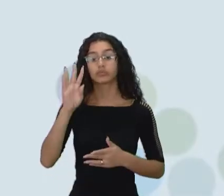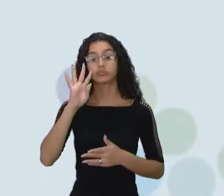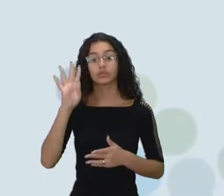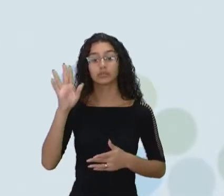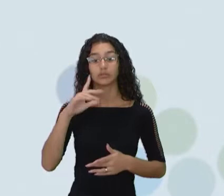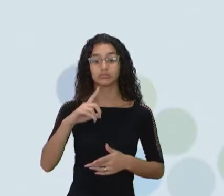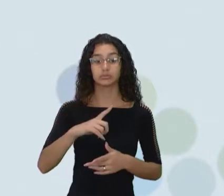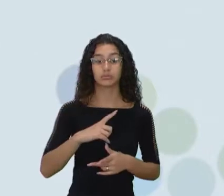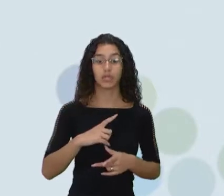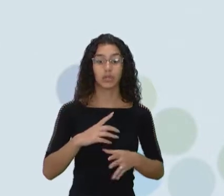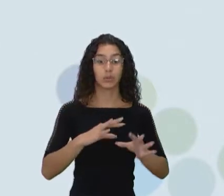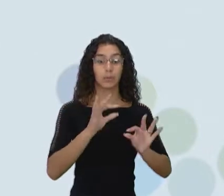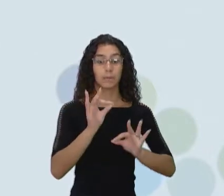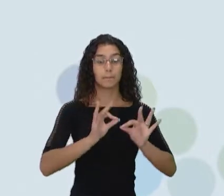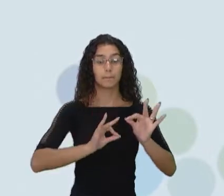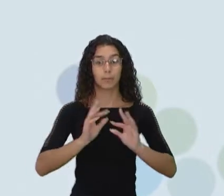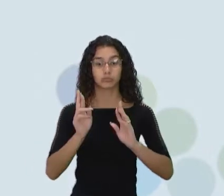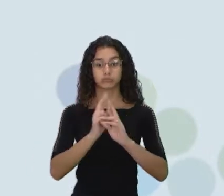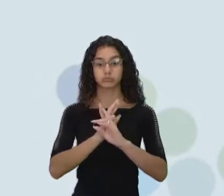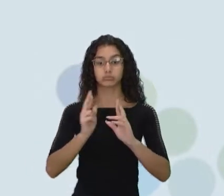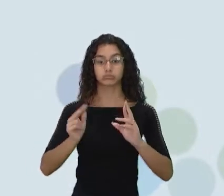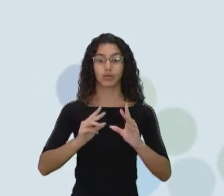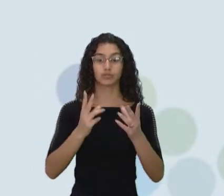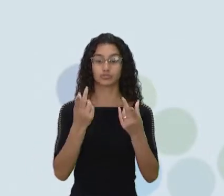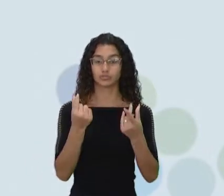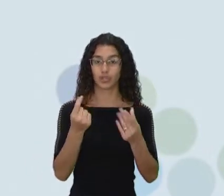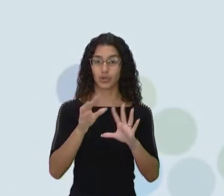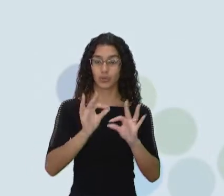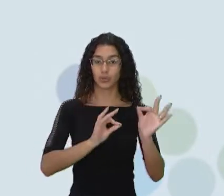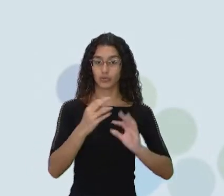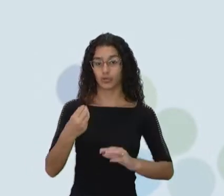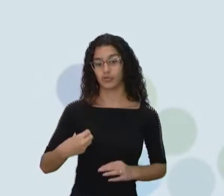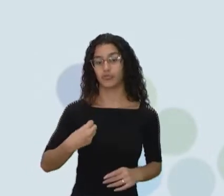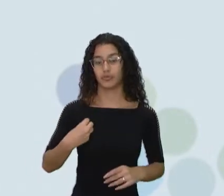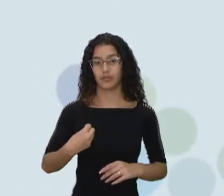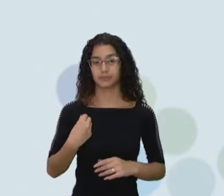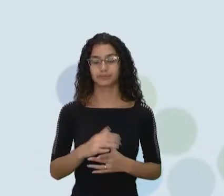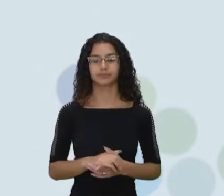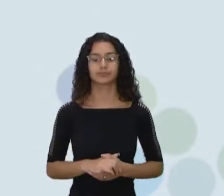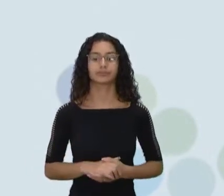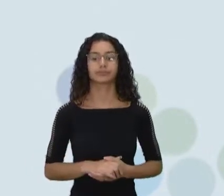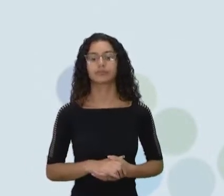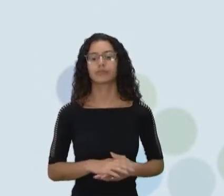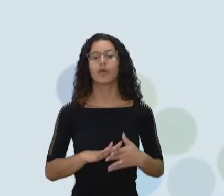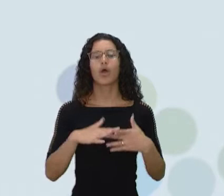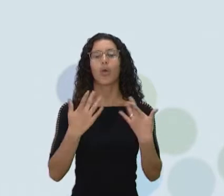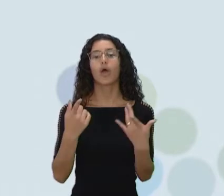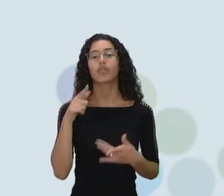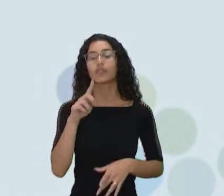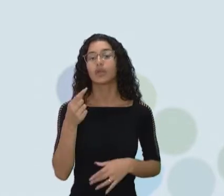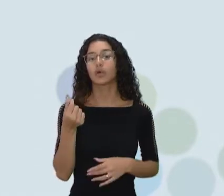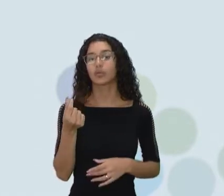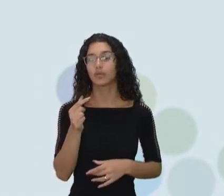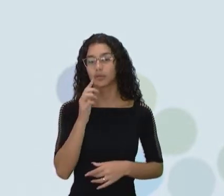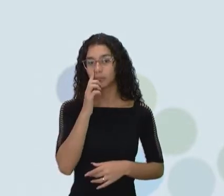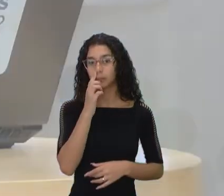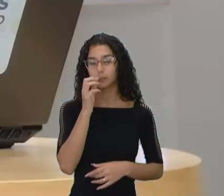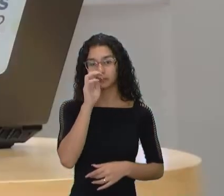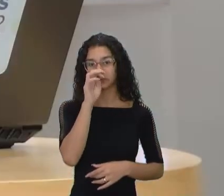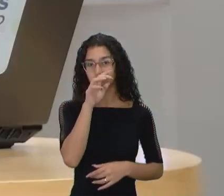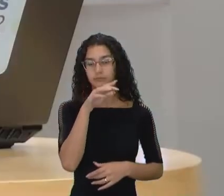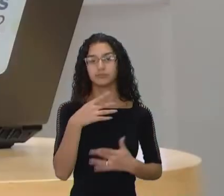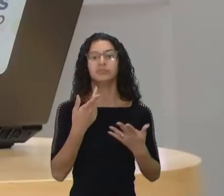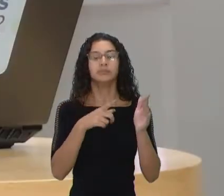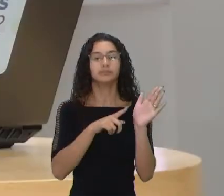nossa reflexão sobre a nossa relação com o dinheiro e nosso projeto de vida, quanto você custa? Então,